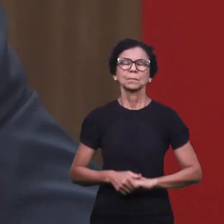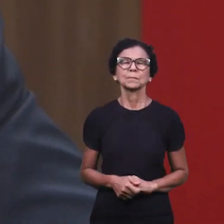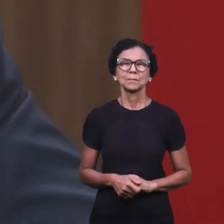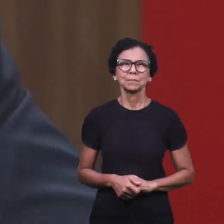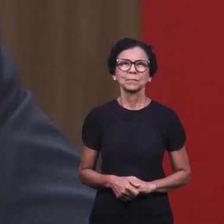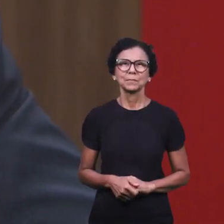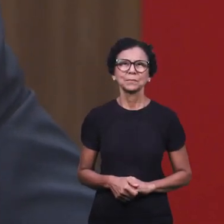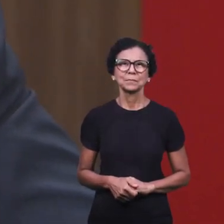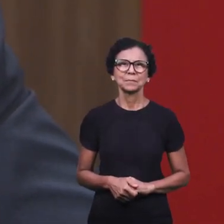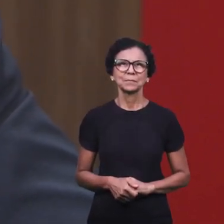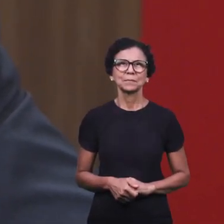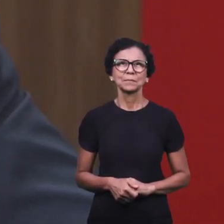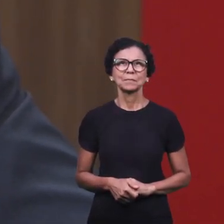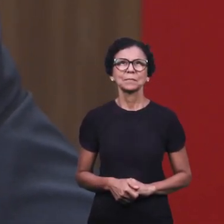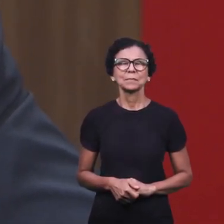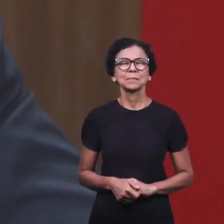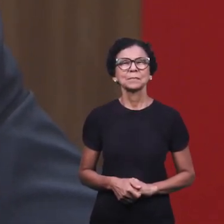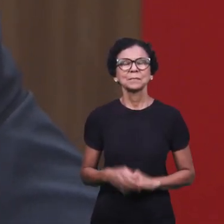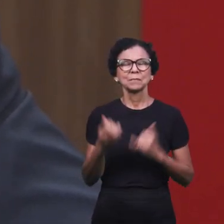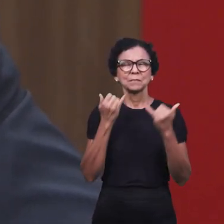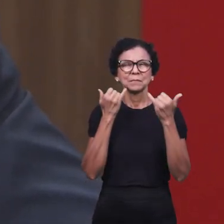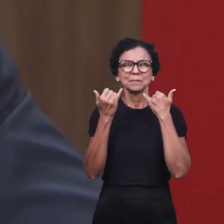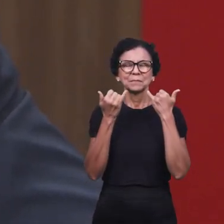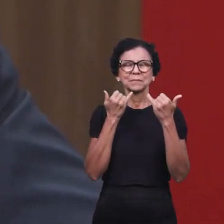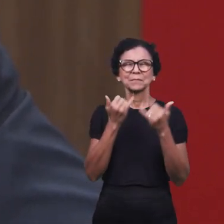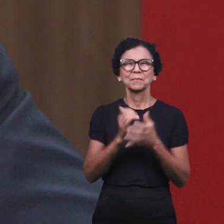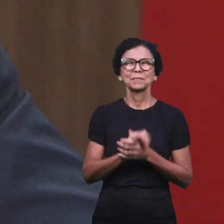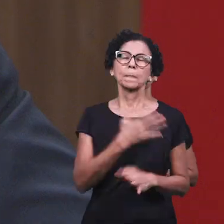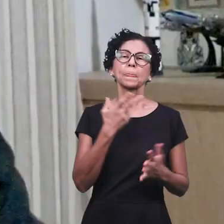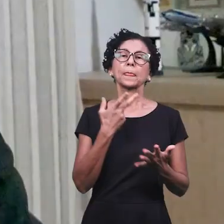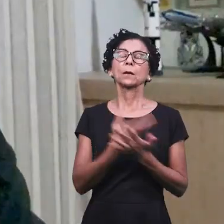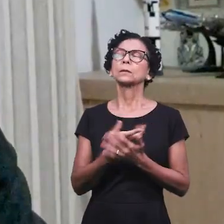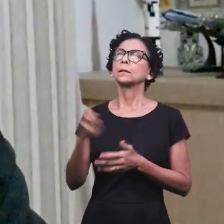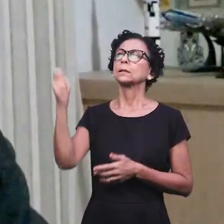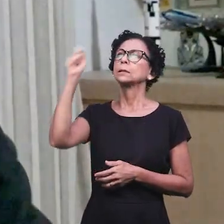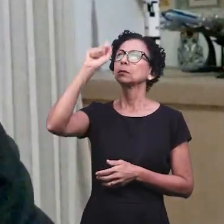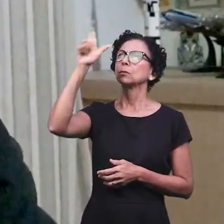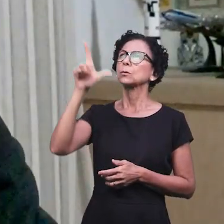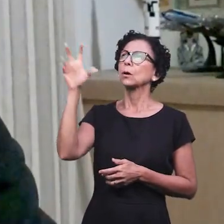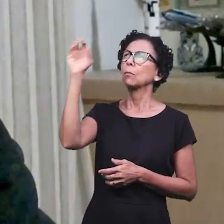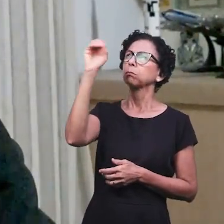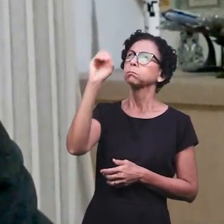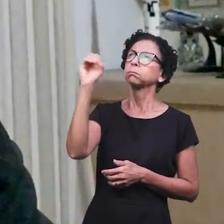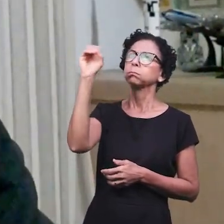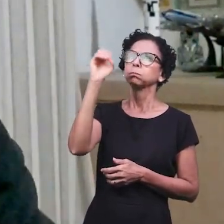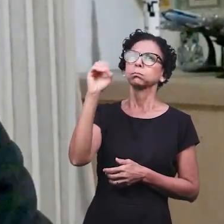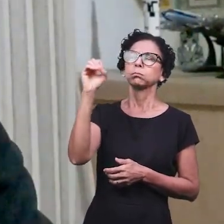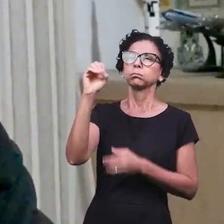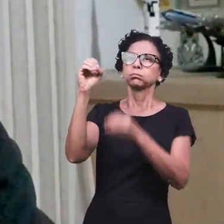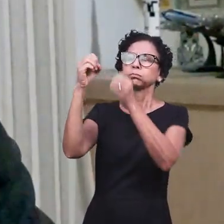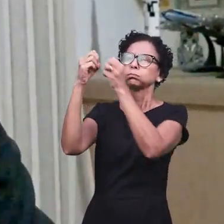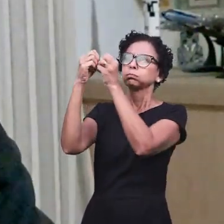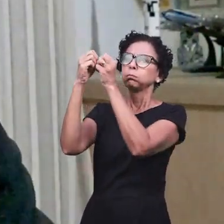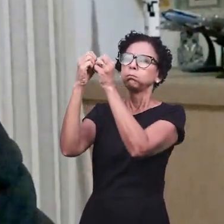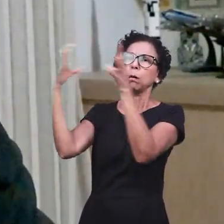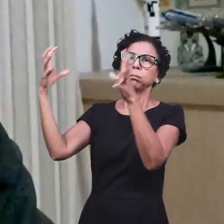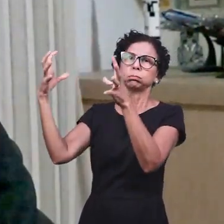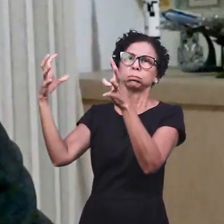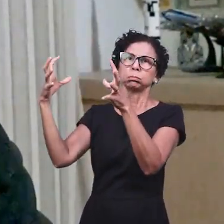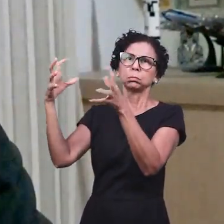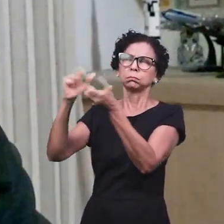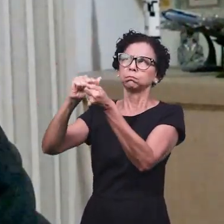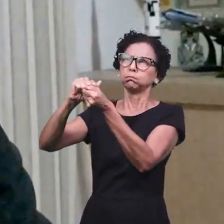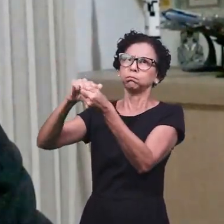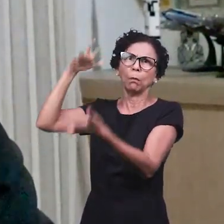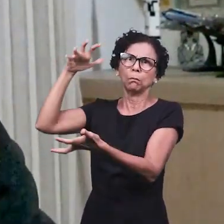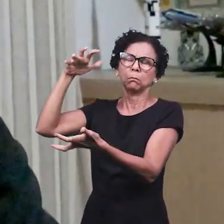então, trazer algumas informações desse assunto para nós. Um outro fato que ocorre no Sol são as